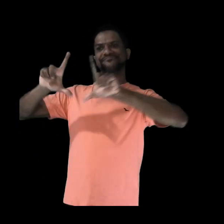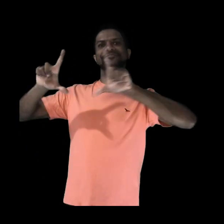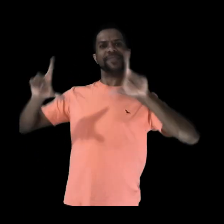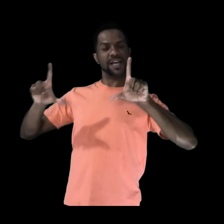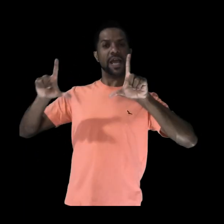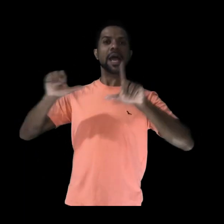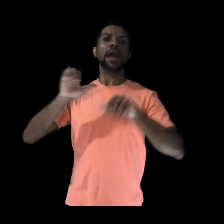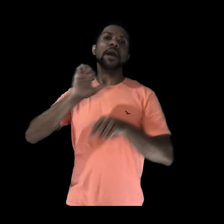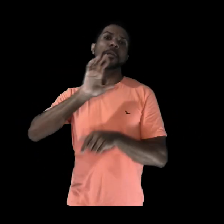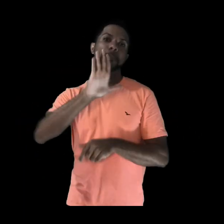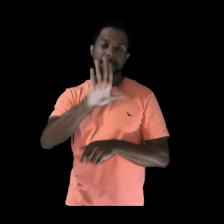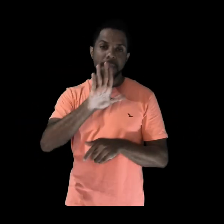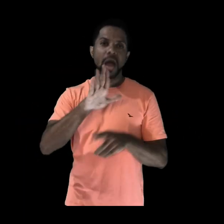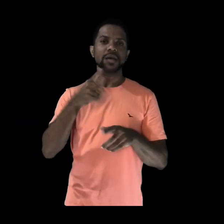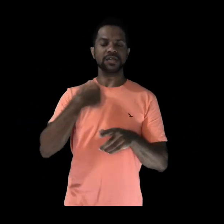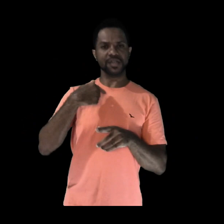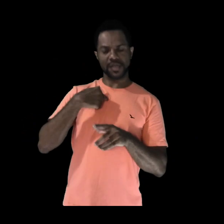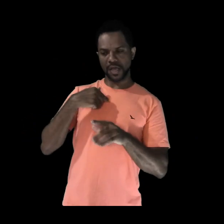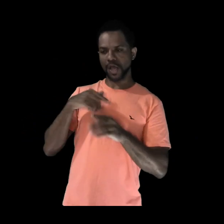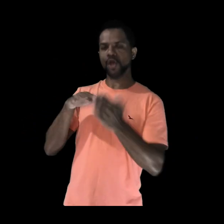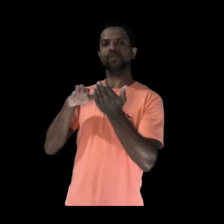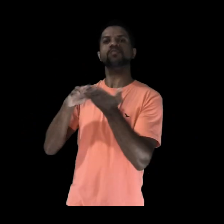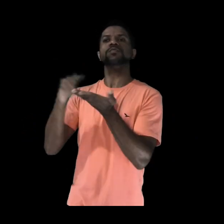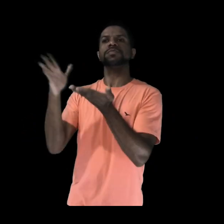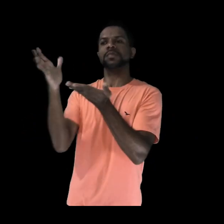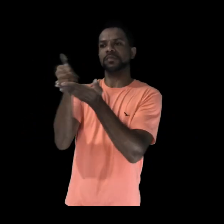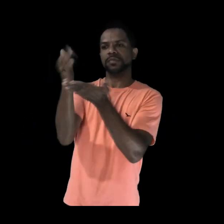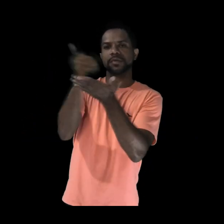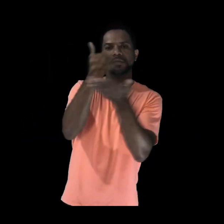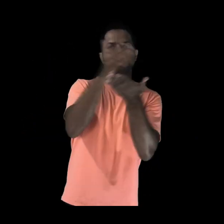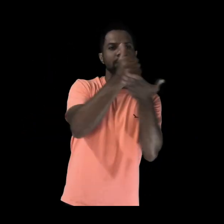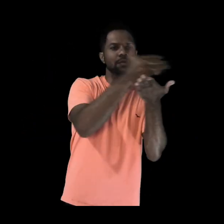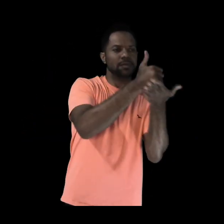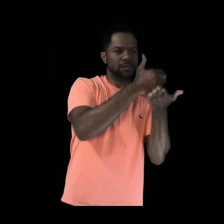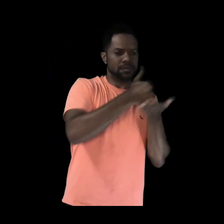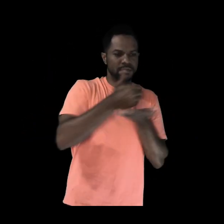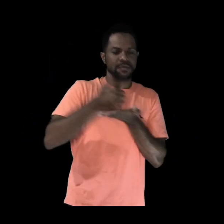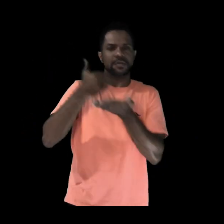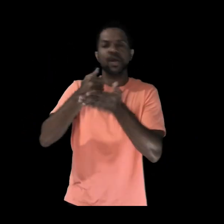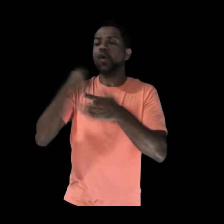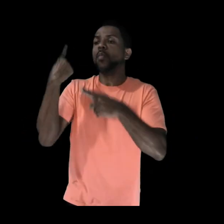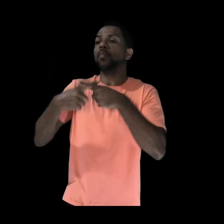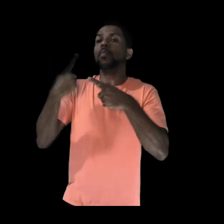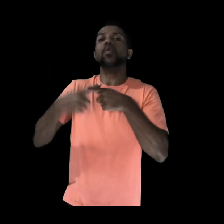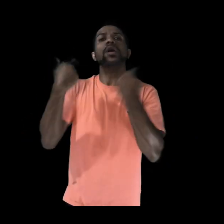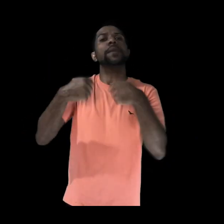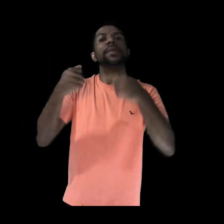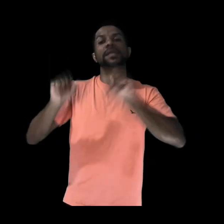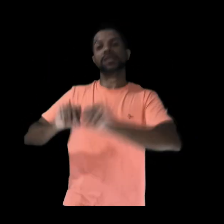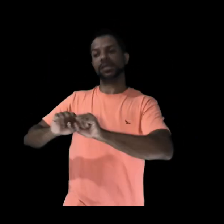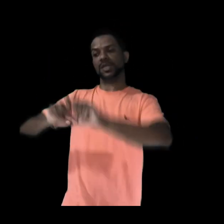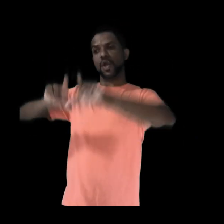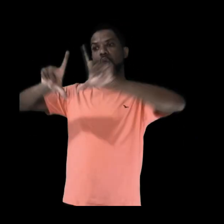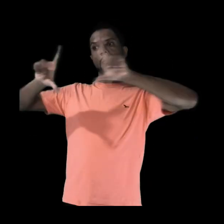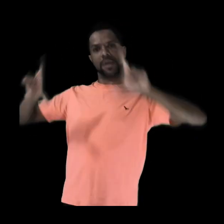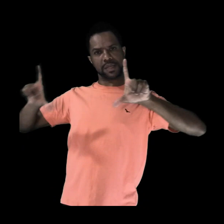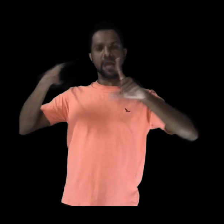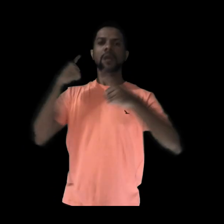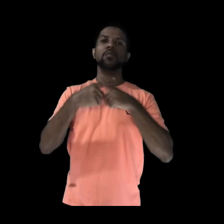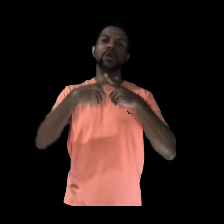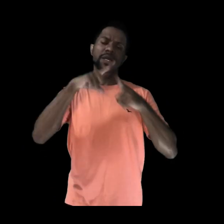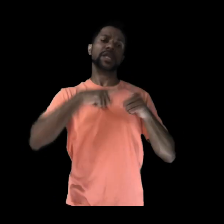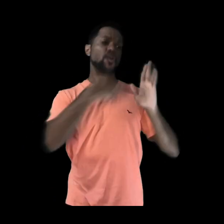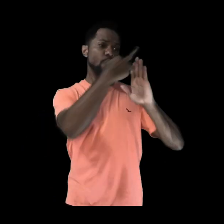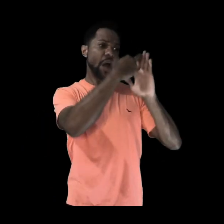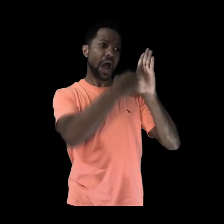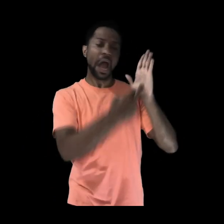a janela. Só que eu vou trazer dados ilustrando e justificando o porquê desse aumento da janela. Porque o que a gente